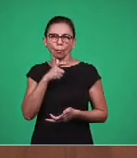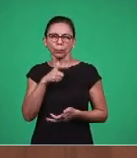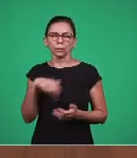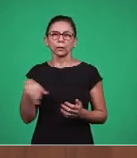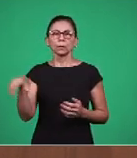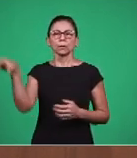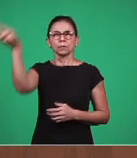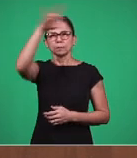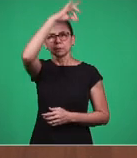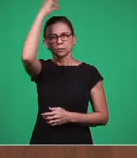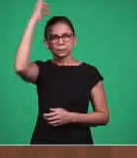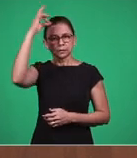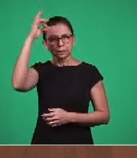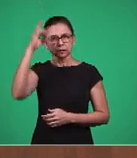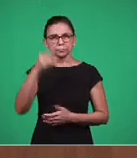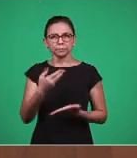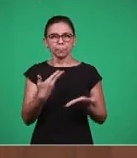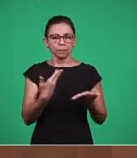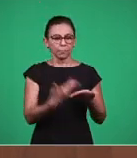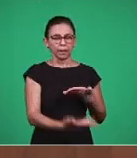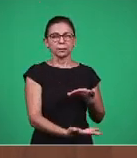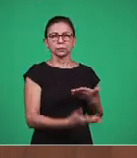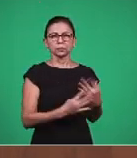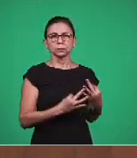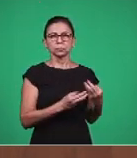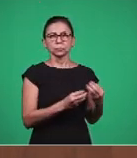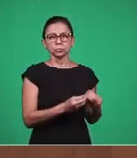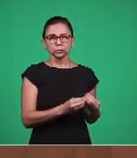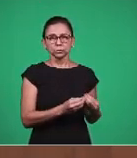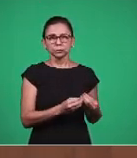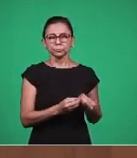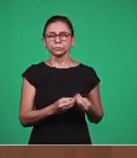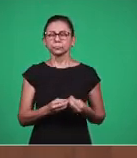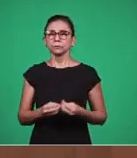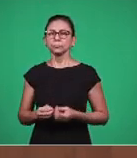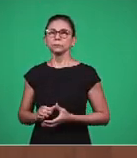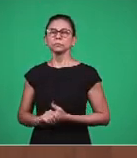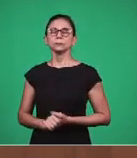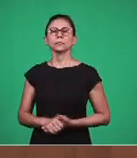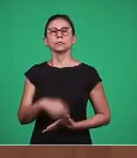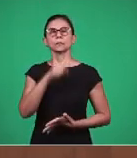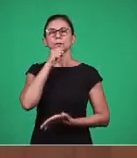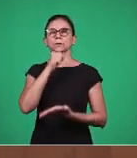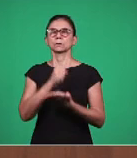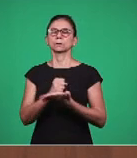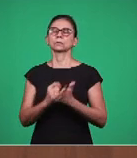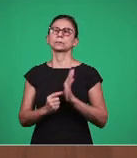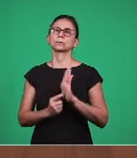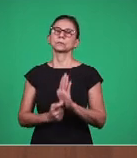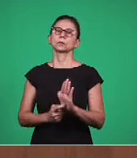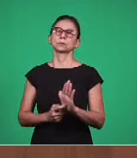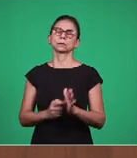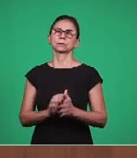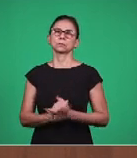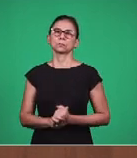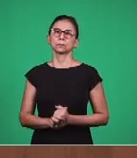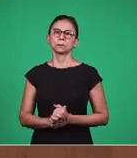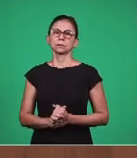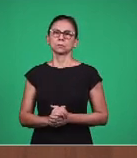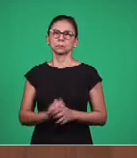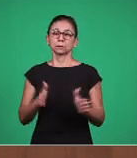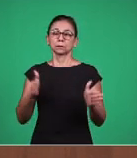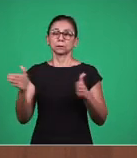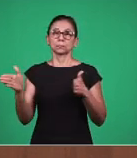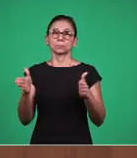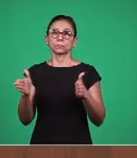providenciado aquilo que é uma oração no Velho Testamento lá do profeta. Nesse momento que estamos vivendo, diz assim,